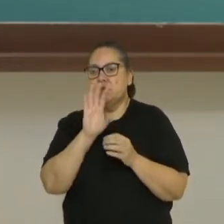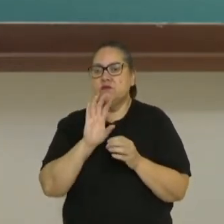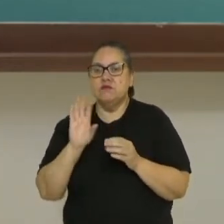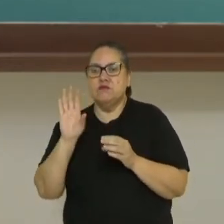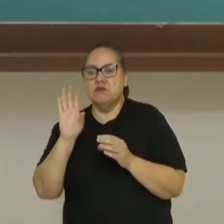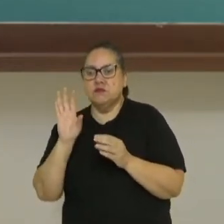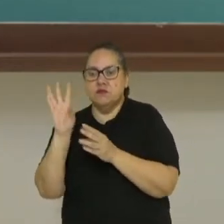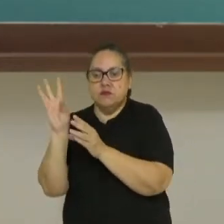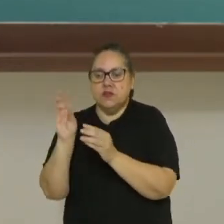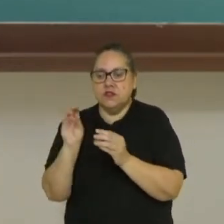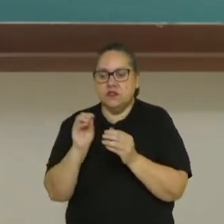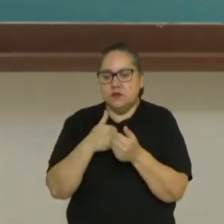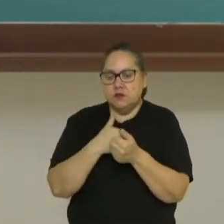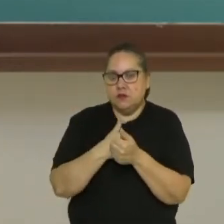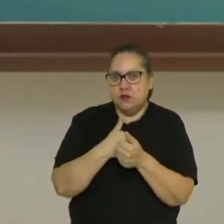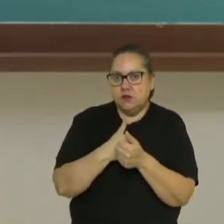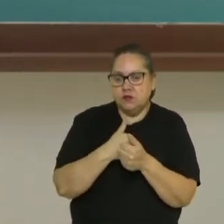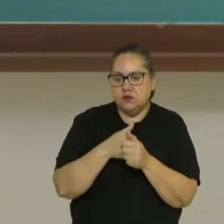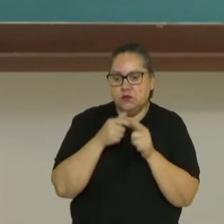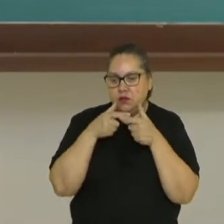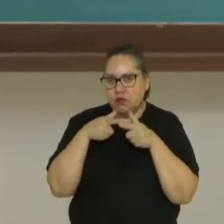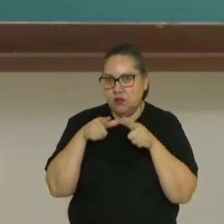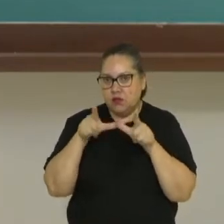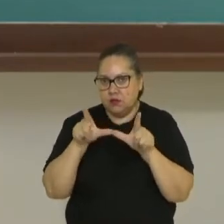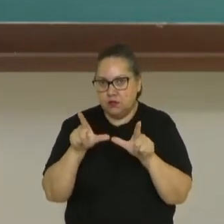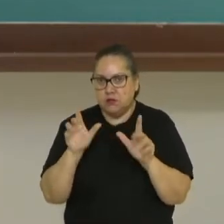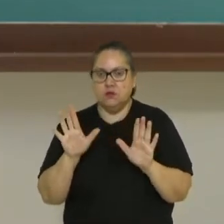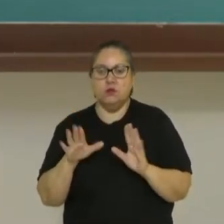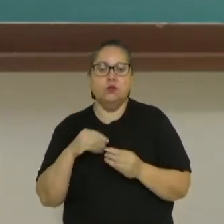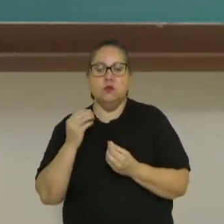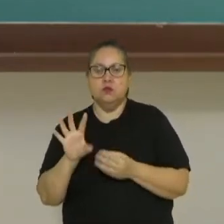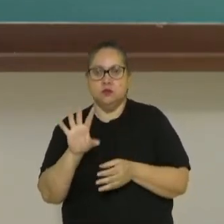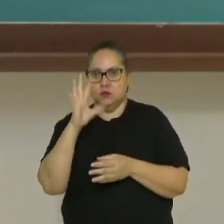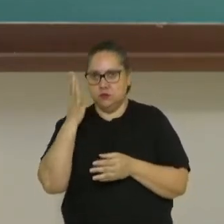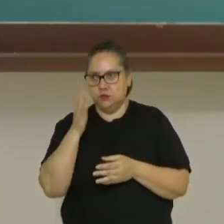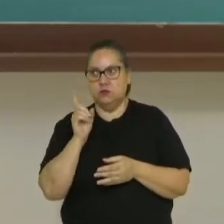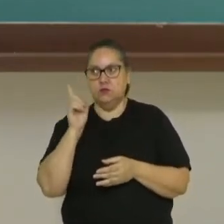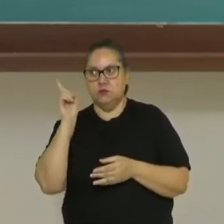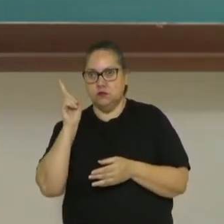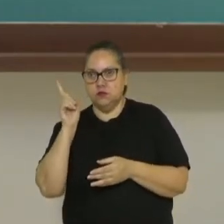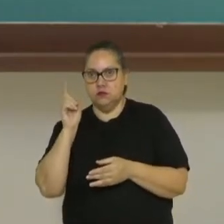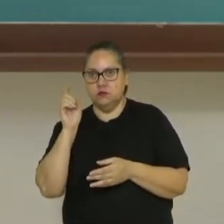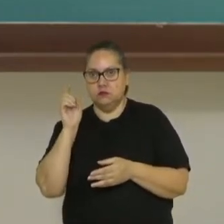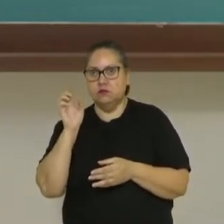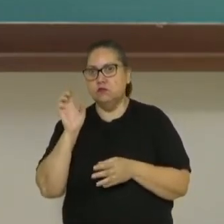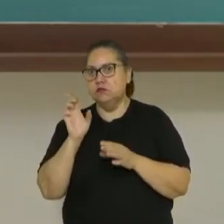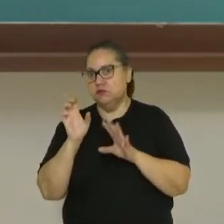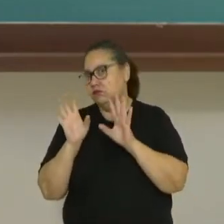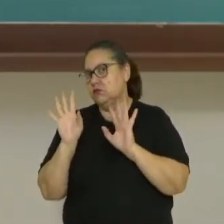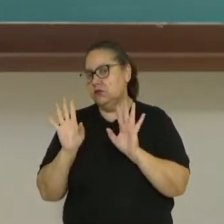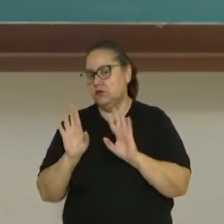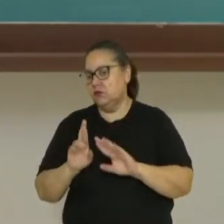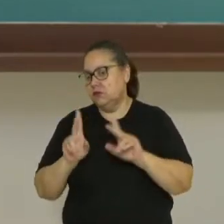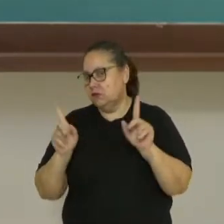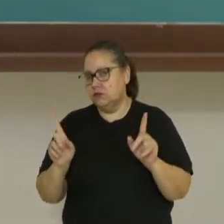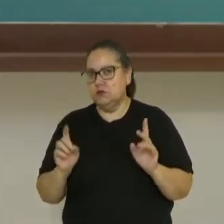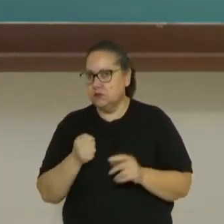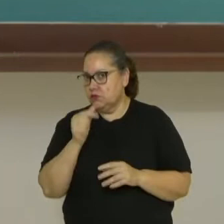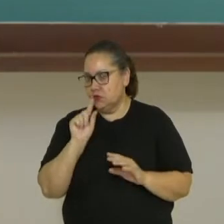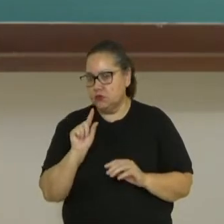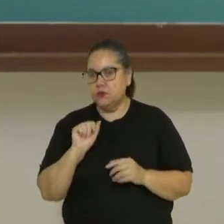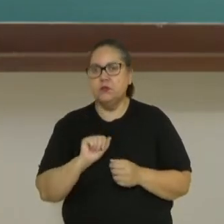ocidentalizar, né, trazer mais para as nossas línguas aqui o que aconteceu com eles. Mas foi de uma forma um pouco